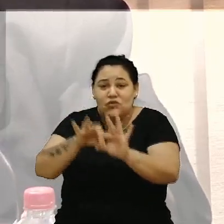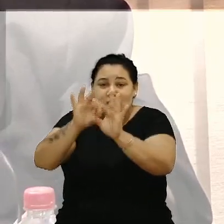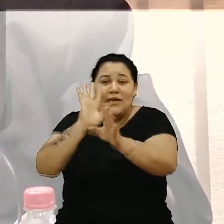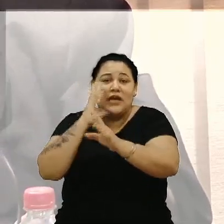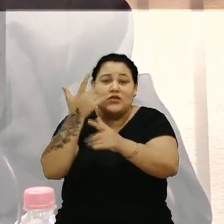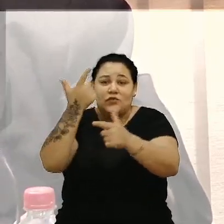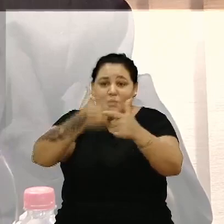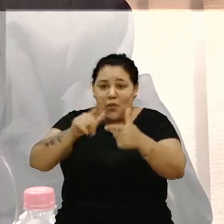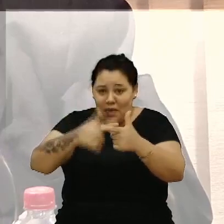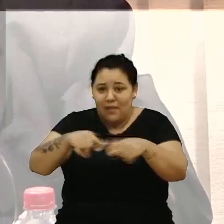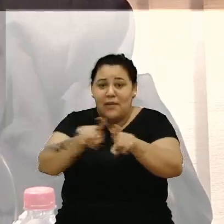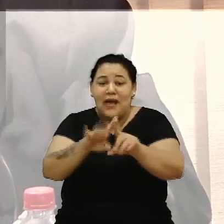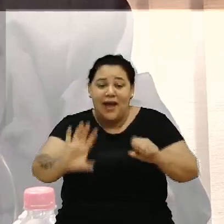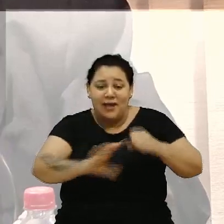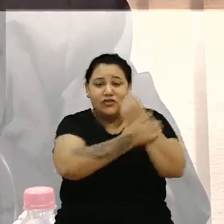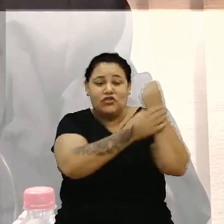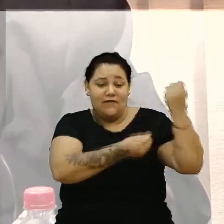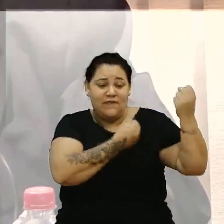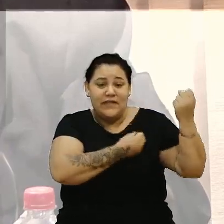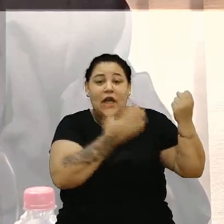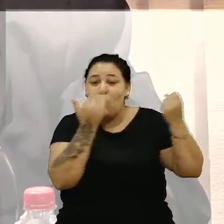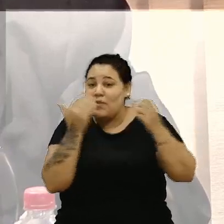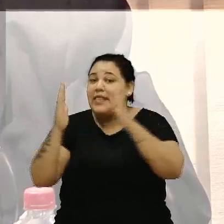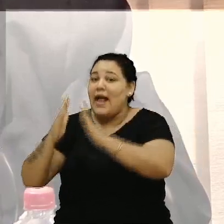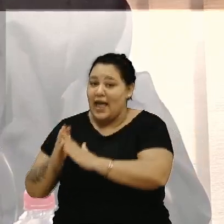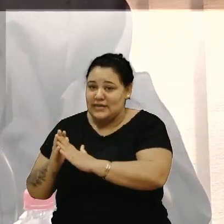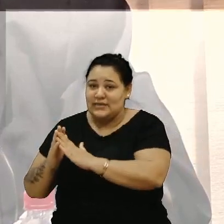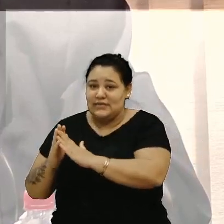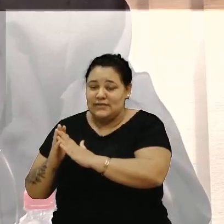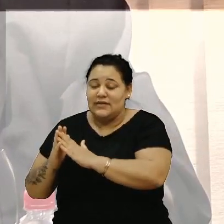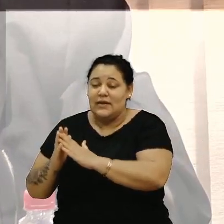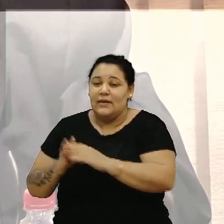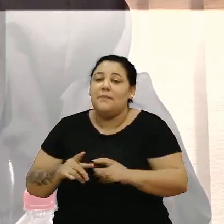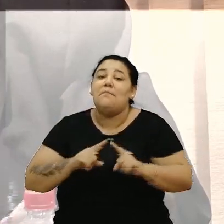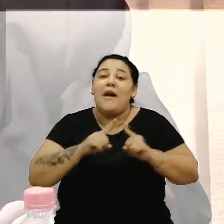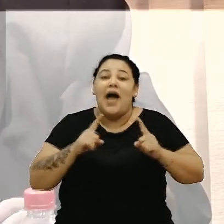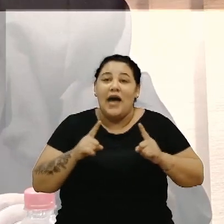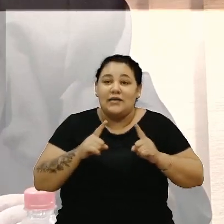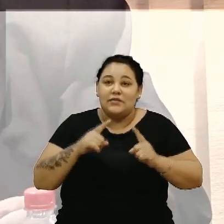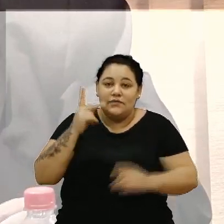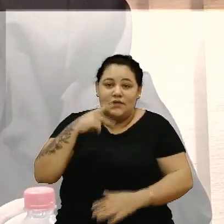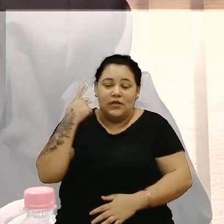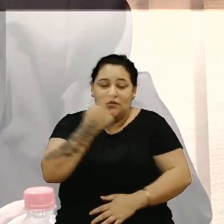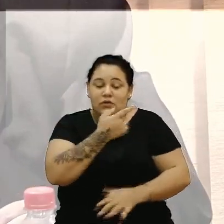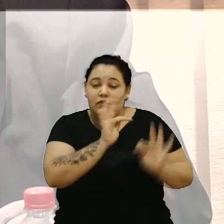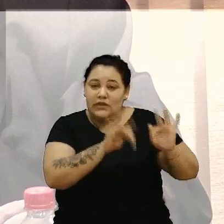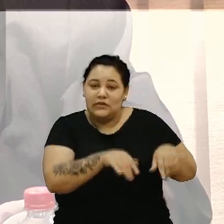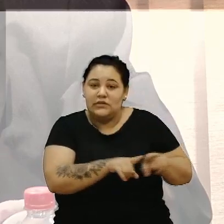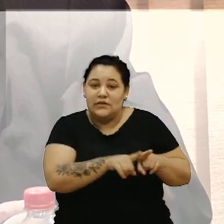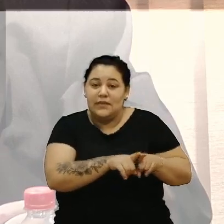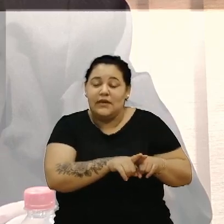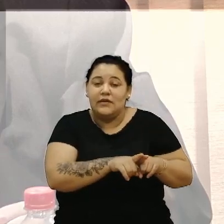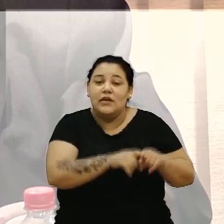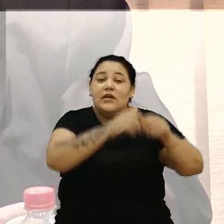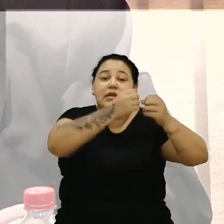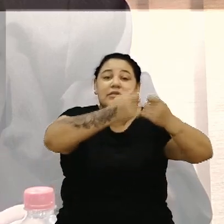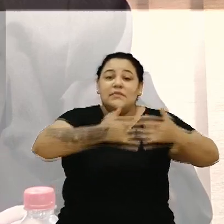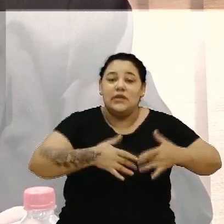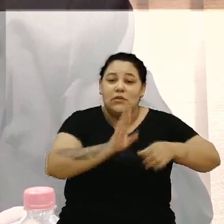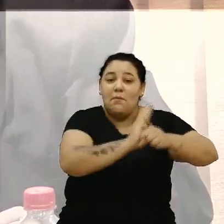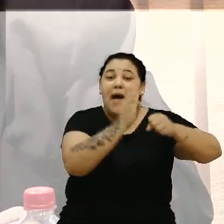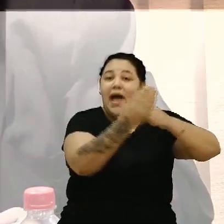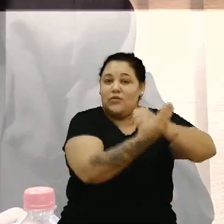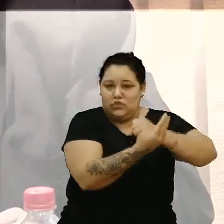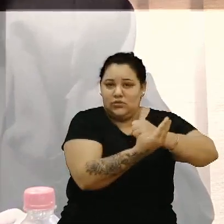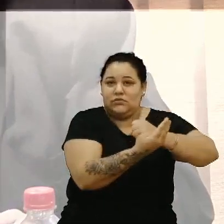a vida das pessoas, comida, casa, né? Mas, vereador, eu concluo essa parte destacando aqui os bairros,